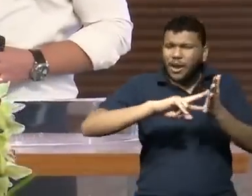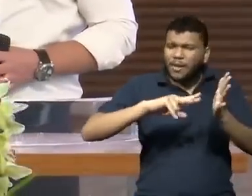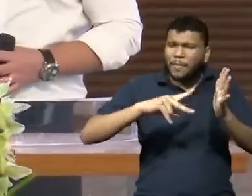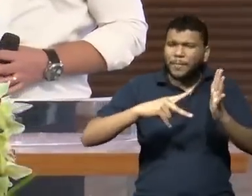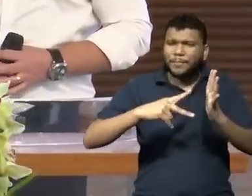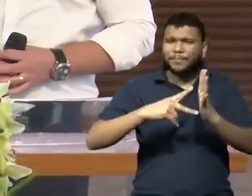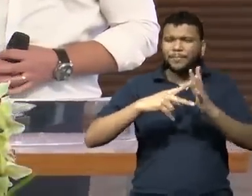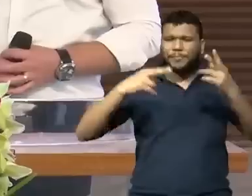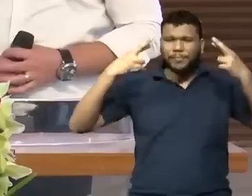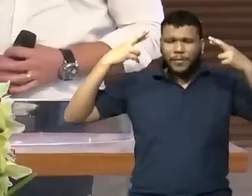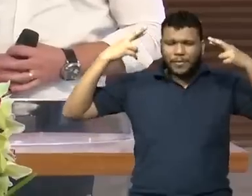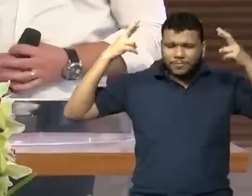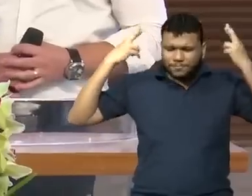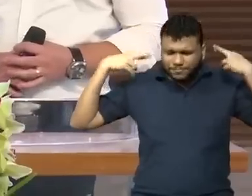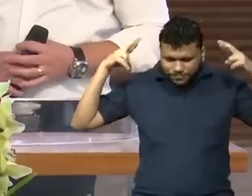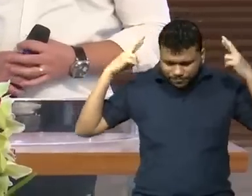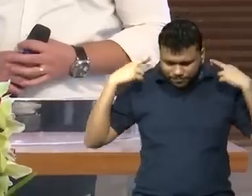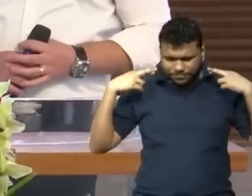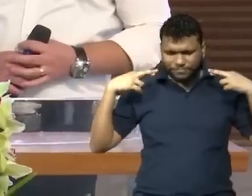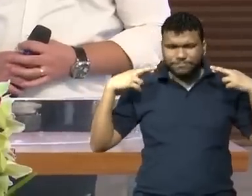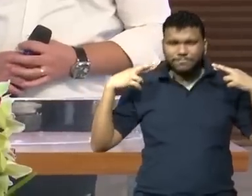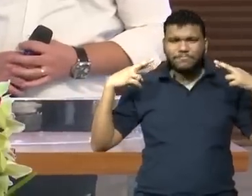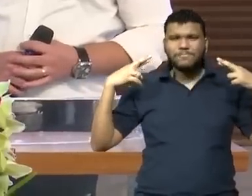nosso salvador